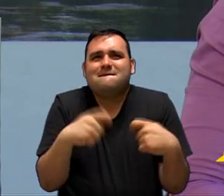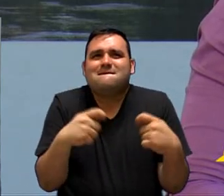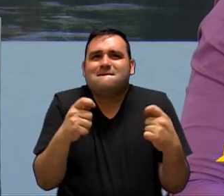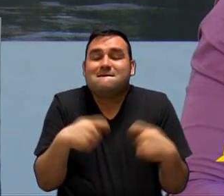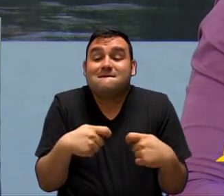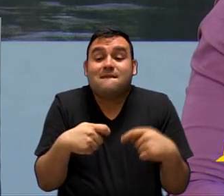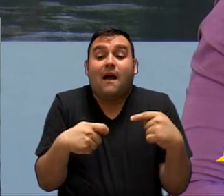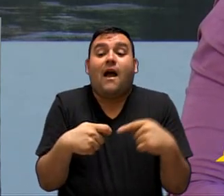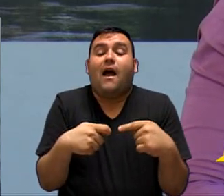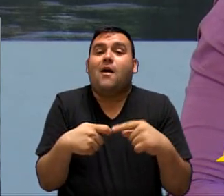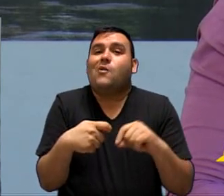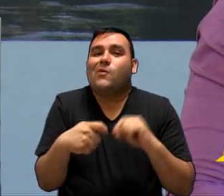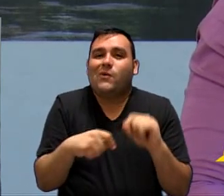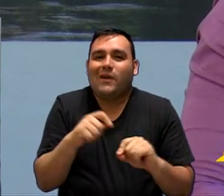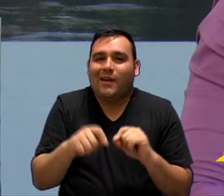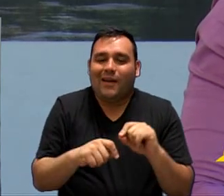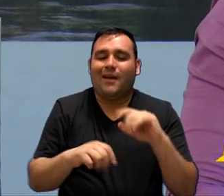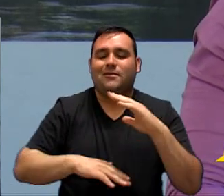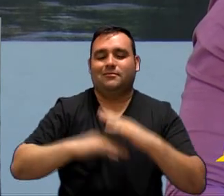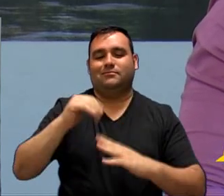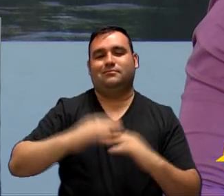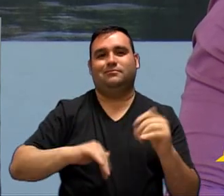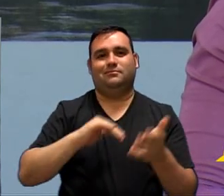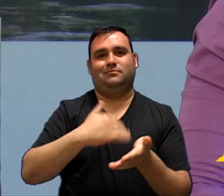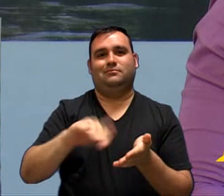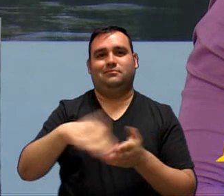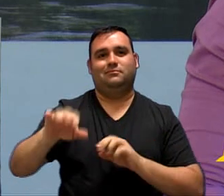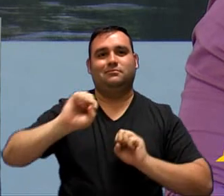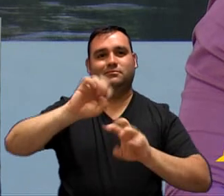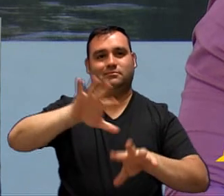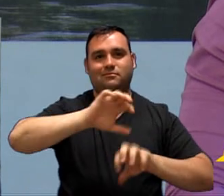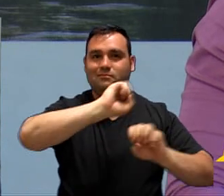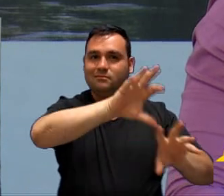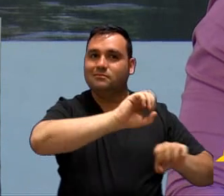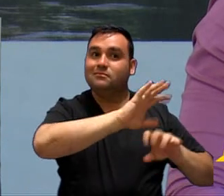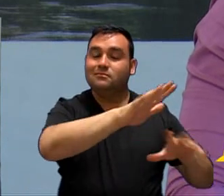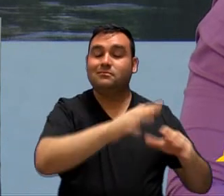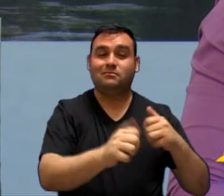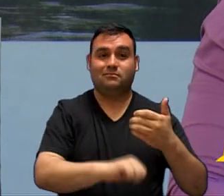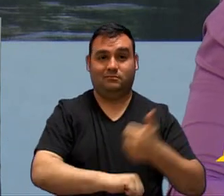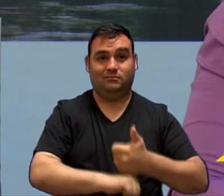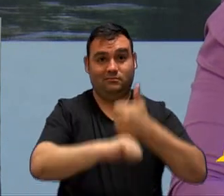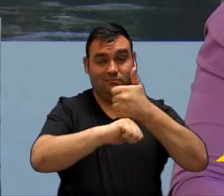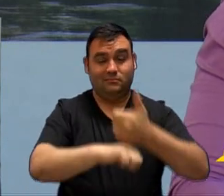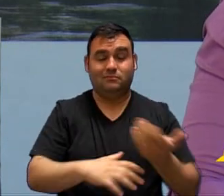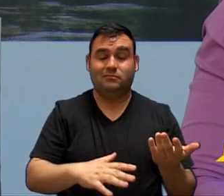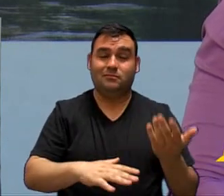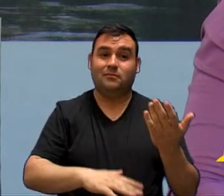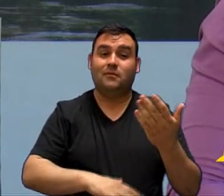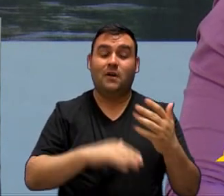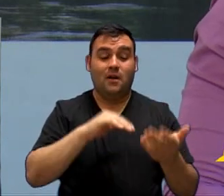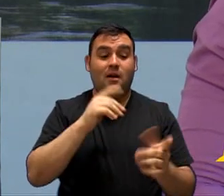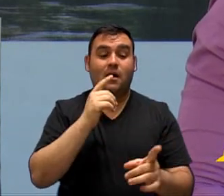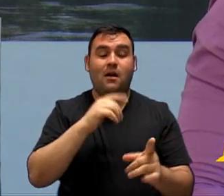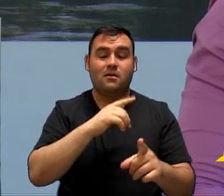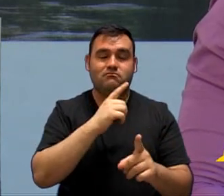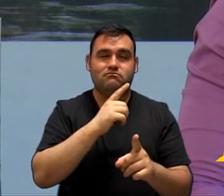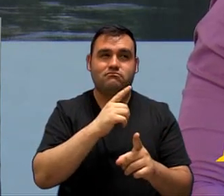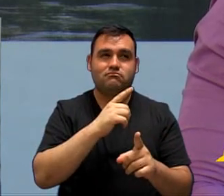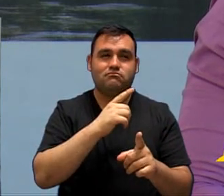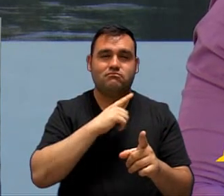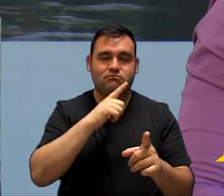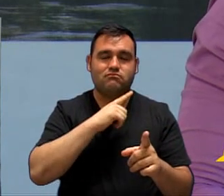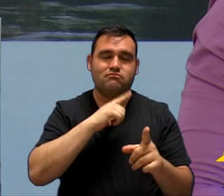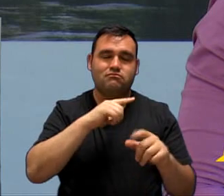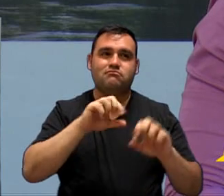que mora as ações da Secretaria da Educação. É na possibilidade que a educação encontra chance